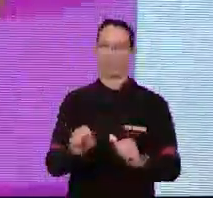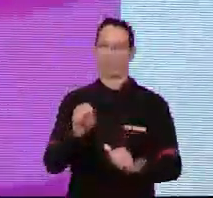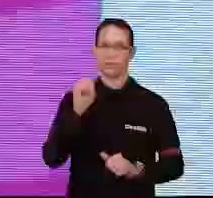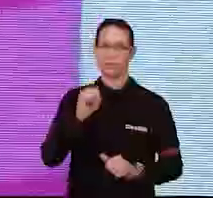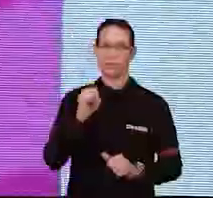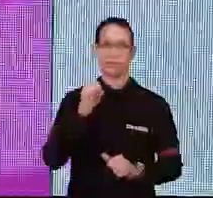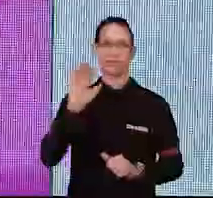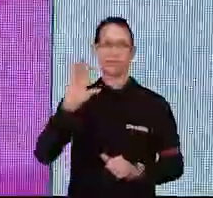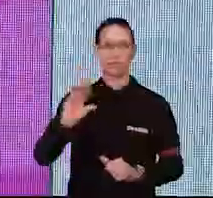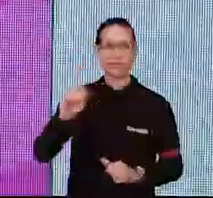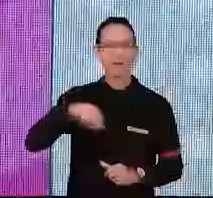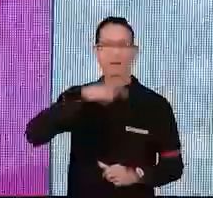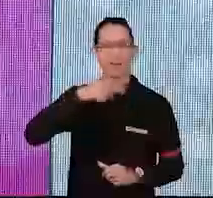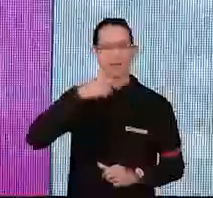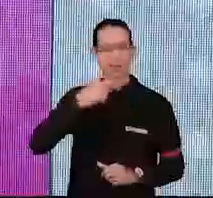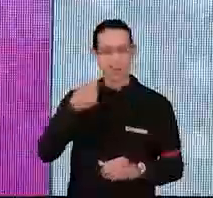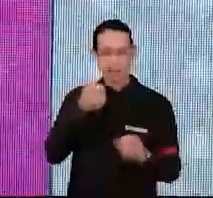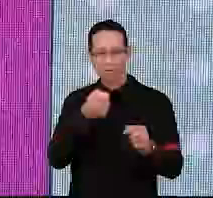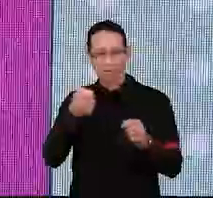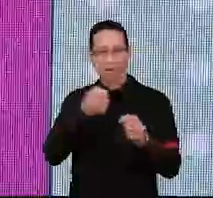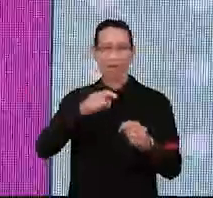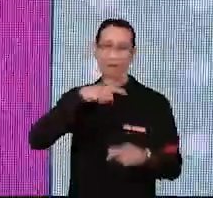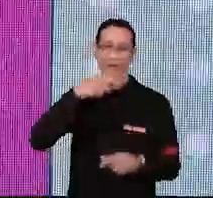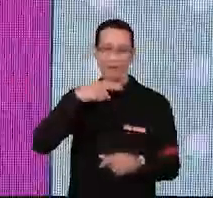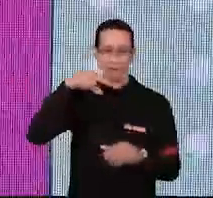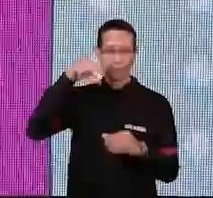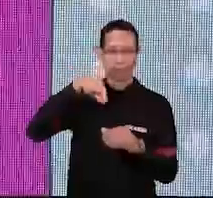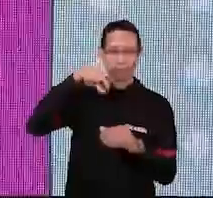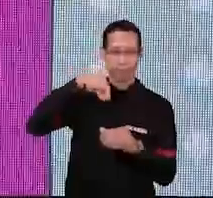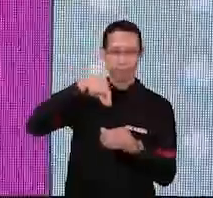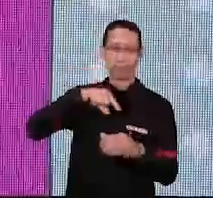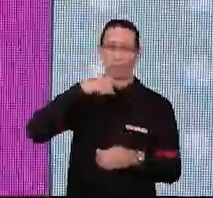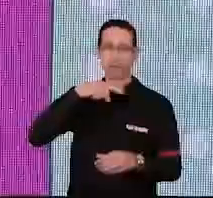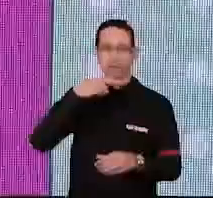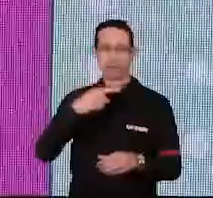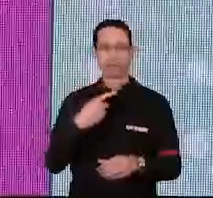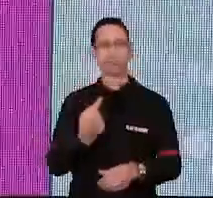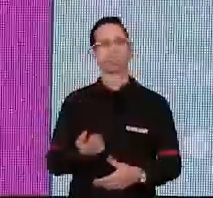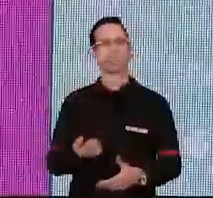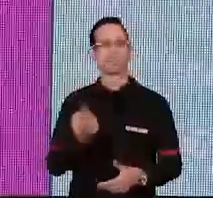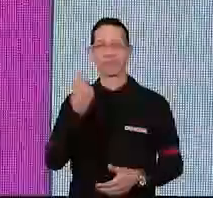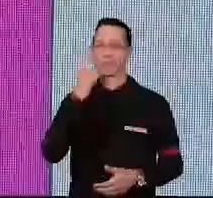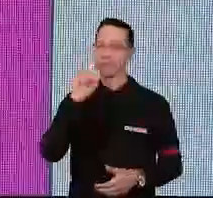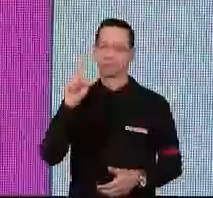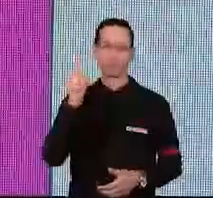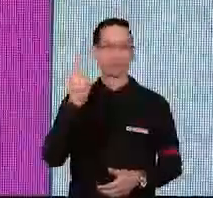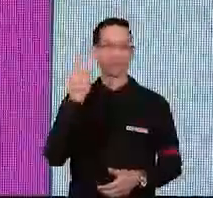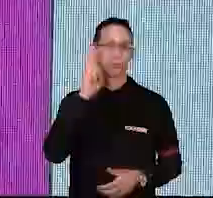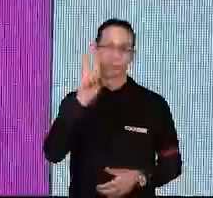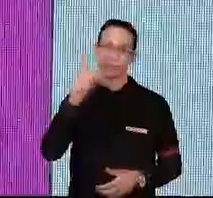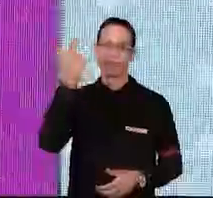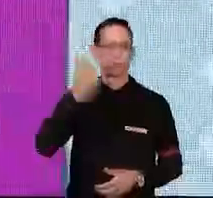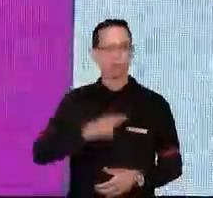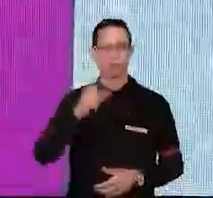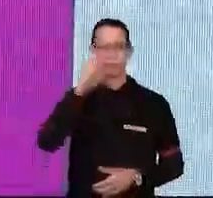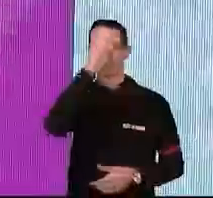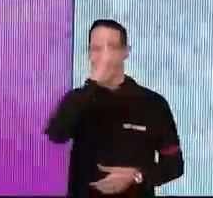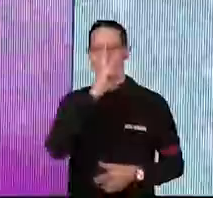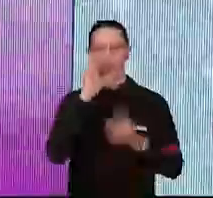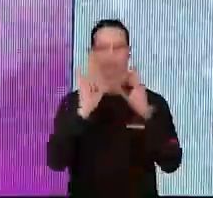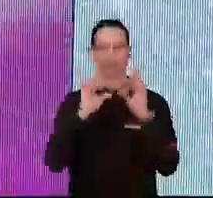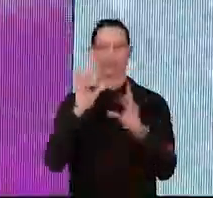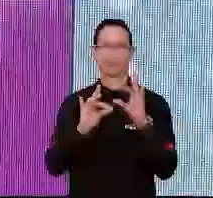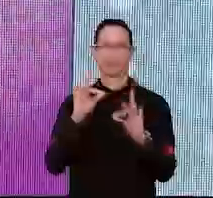deixa botar a mão, se você não consegue medicar a orelha desse animal do pós, em 24 horas, 48, está tudo cheio de pus de novo. Então, na verdade, é